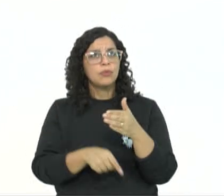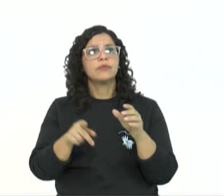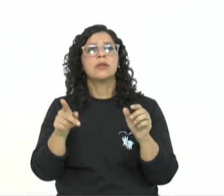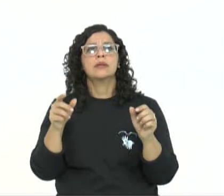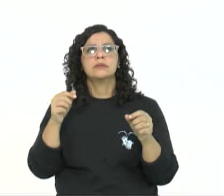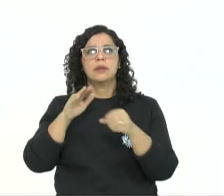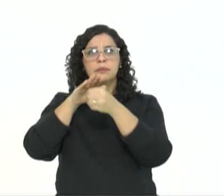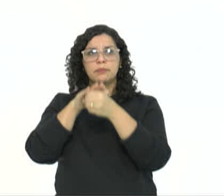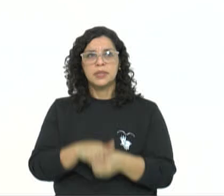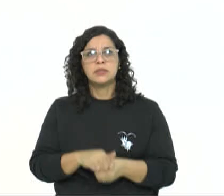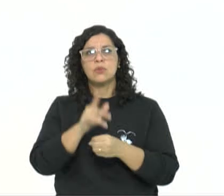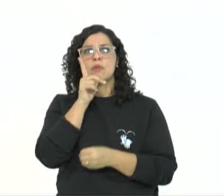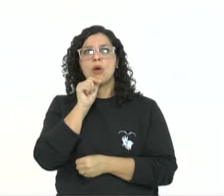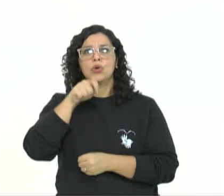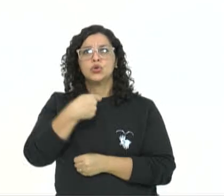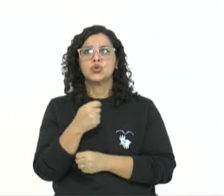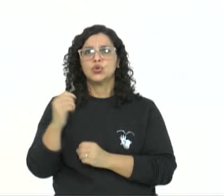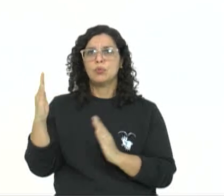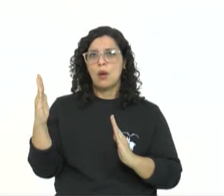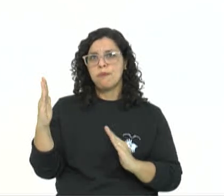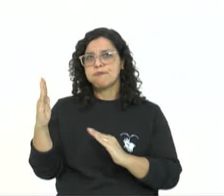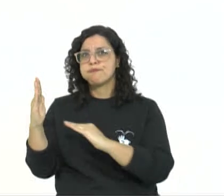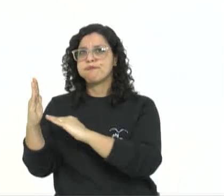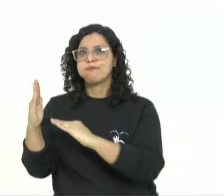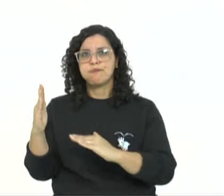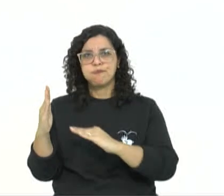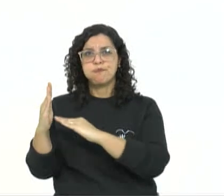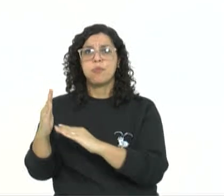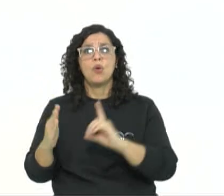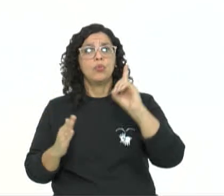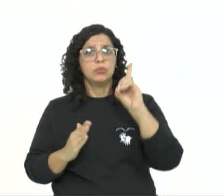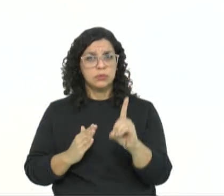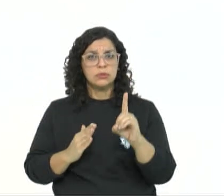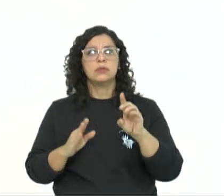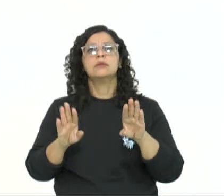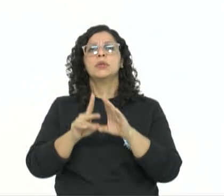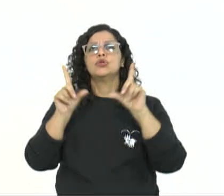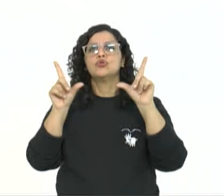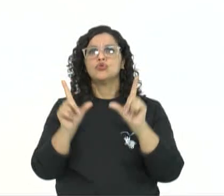profundidade da pressão da água sobre a barragem, item D,